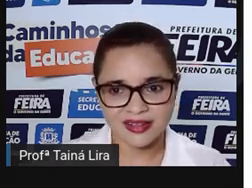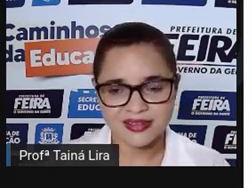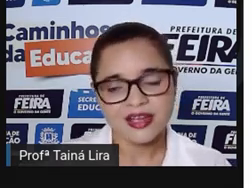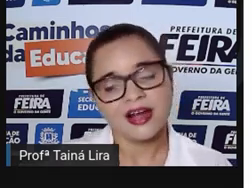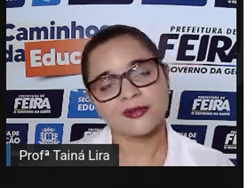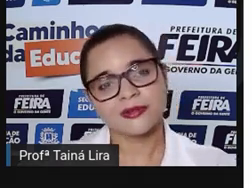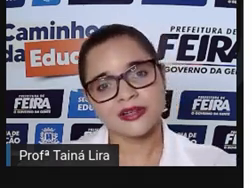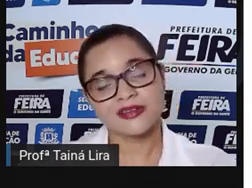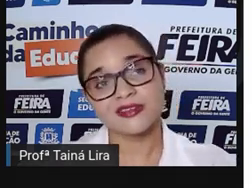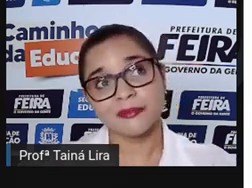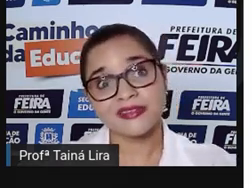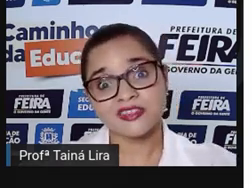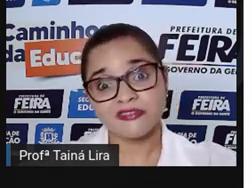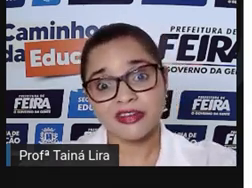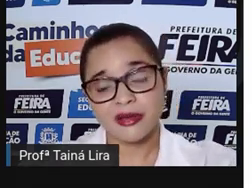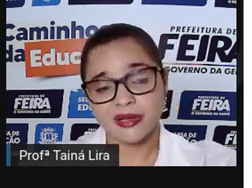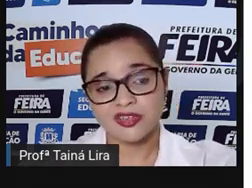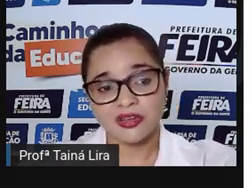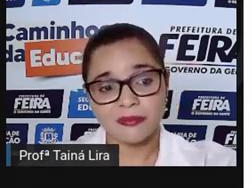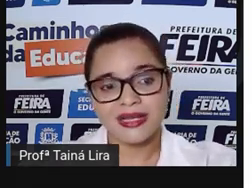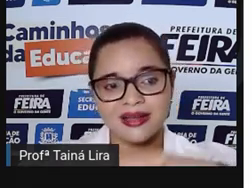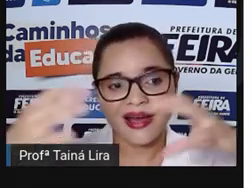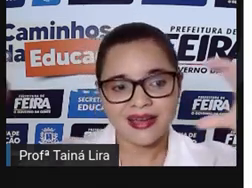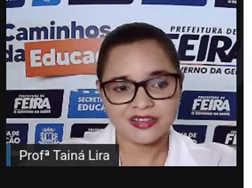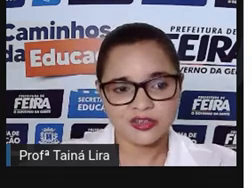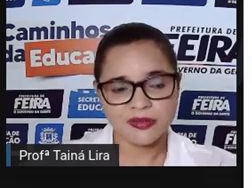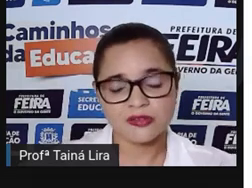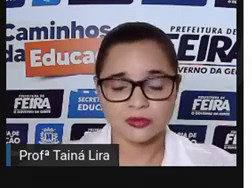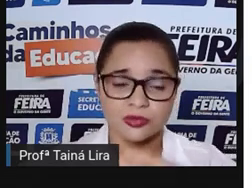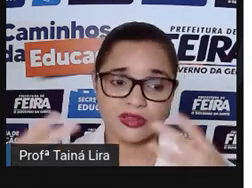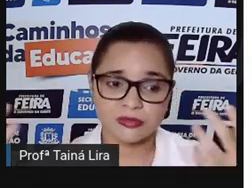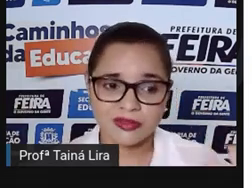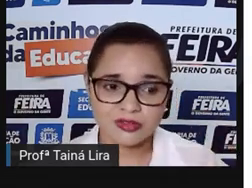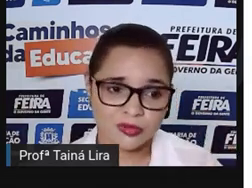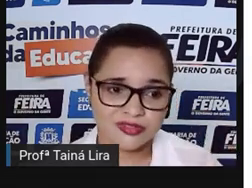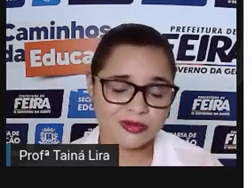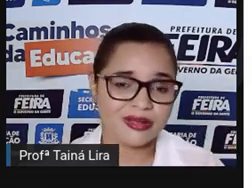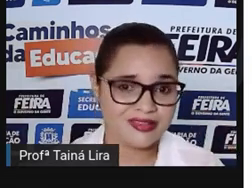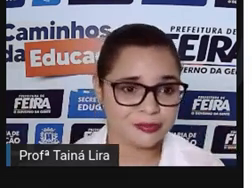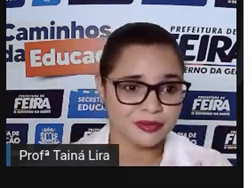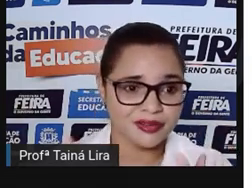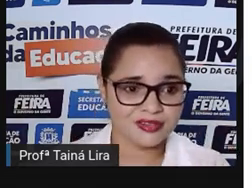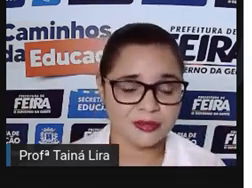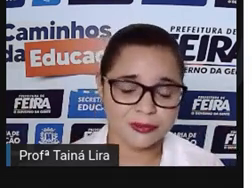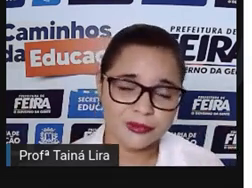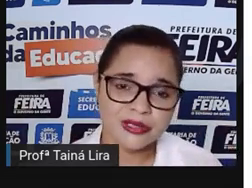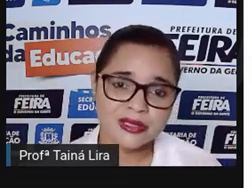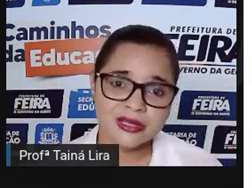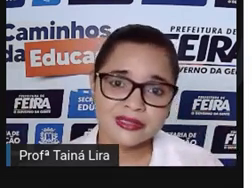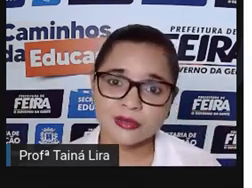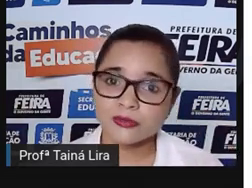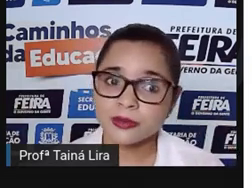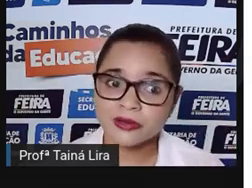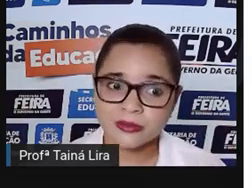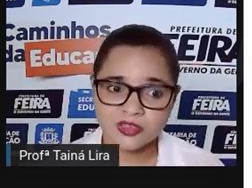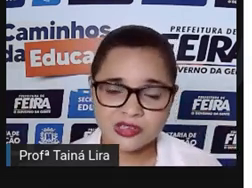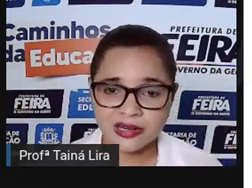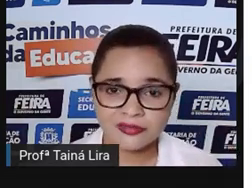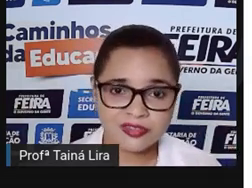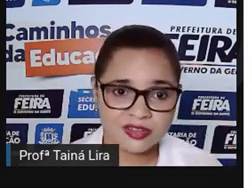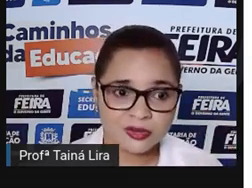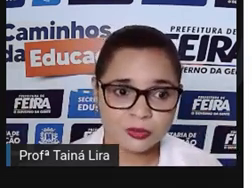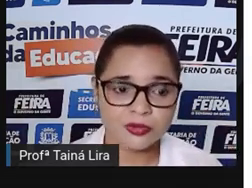massa, a comunicação em massa já vai abranger milhares de pessoas, muitas pessoas. É o caso, por exemplo, dos programas